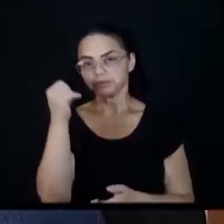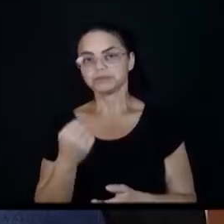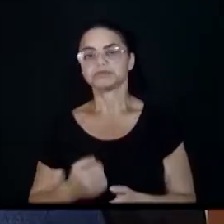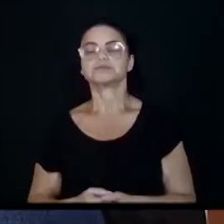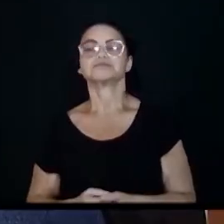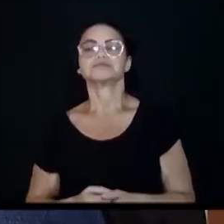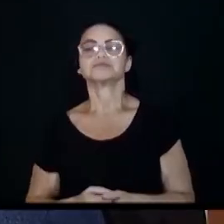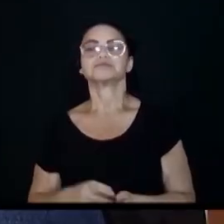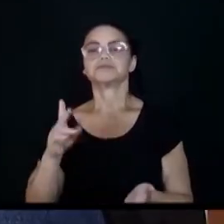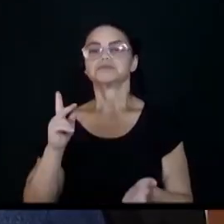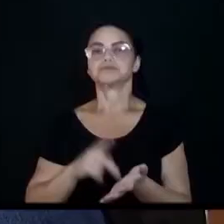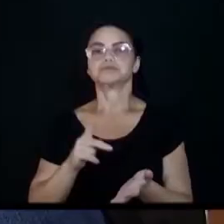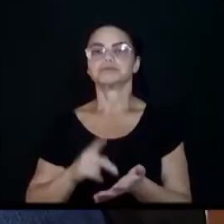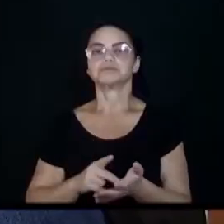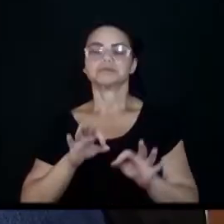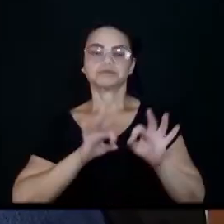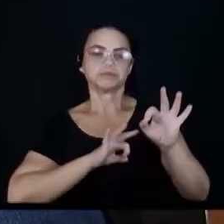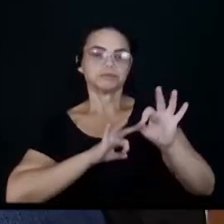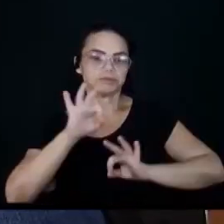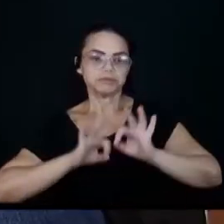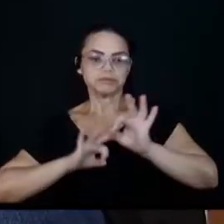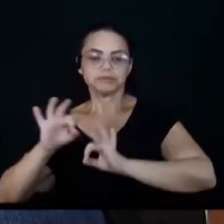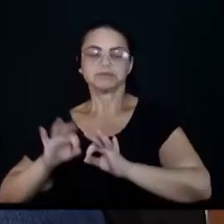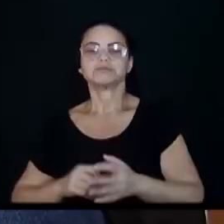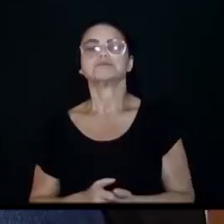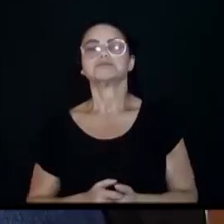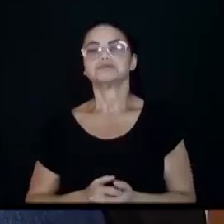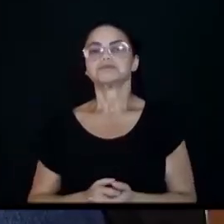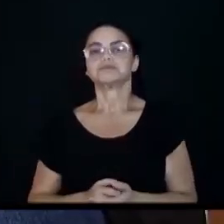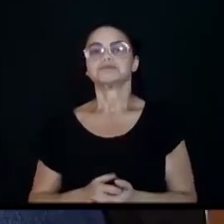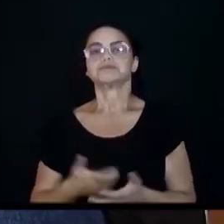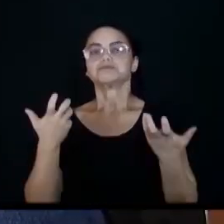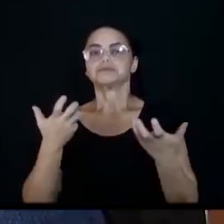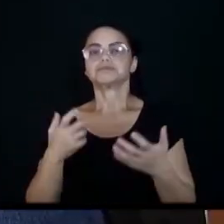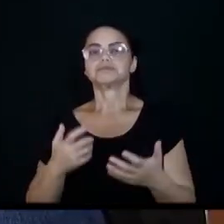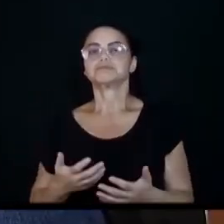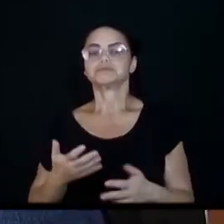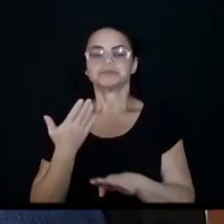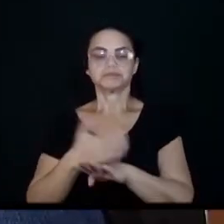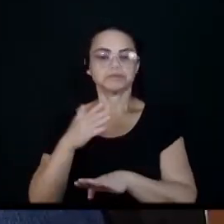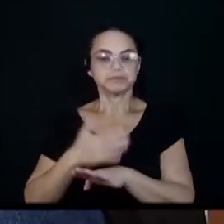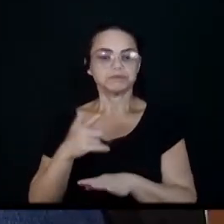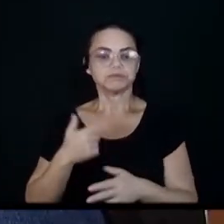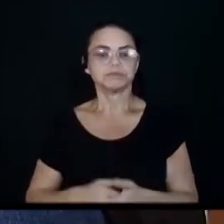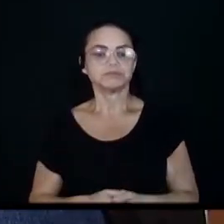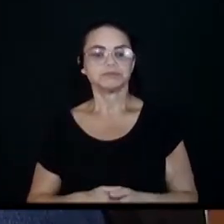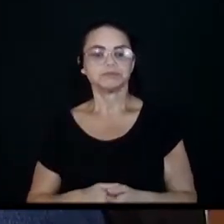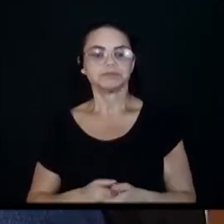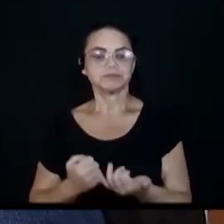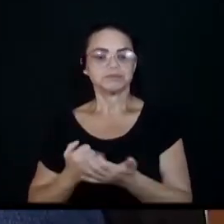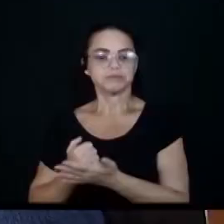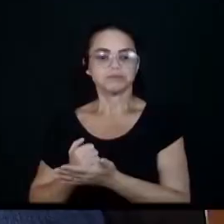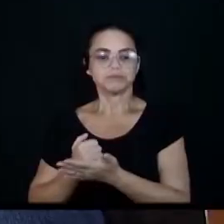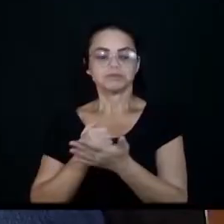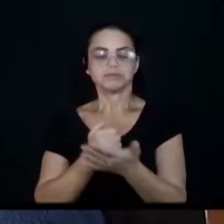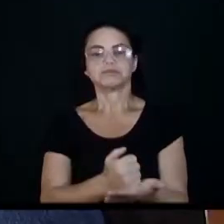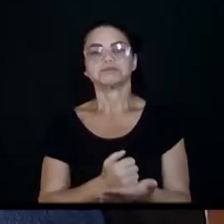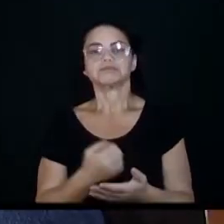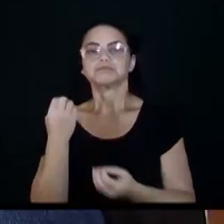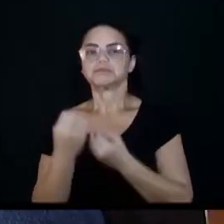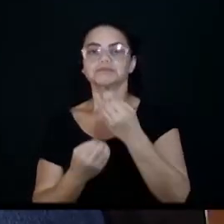desses projetos, quiser ser um parceiro ou quiser ser um colaborador, né, como que essa pessoa ela